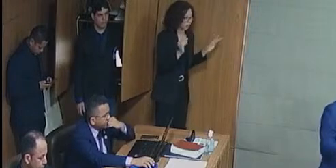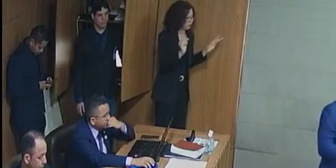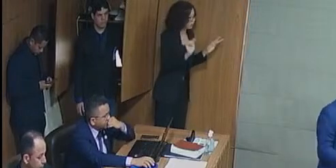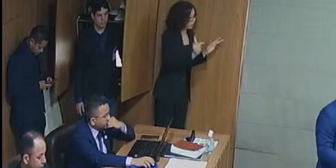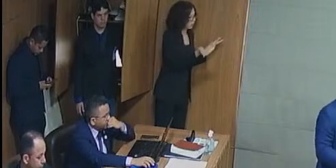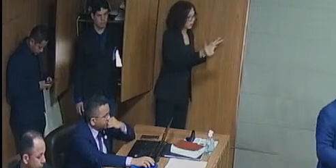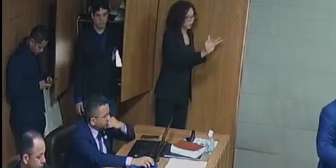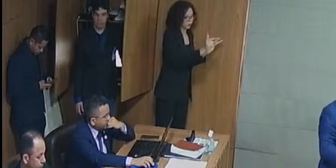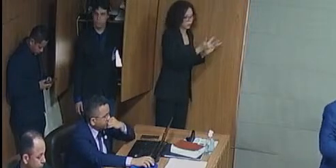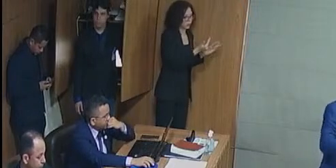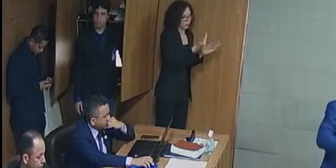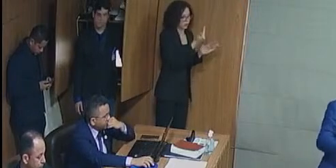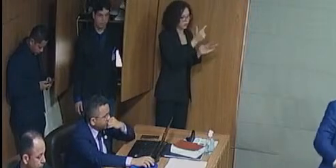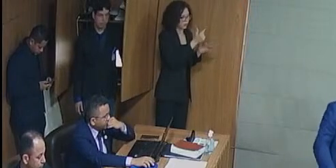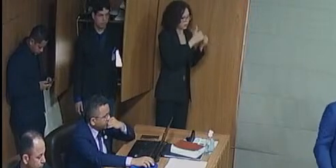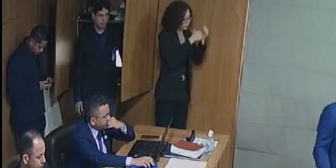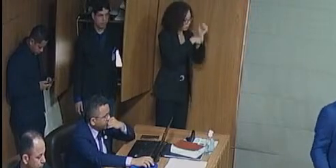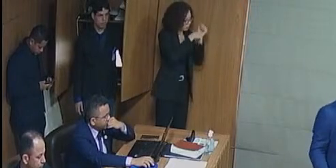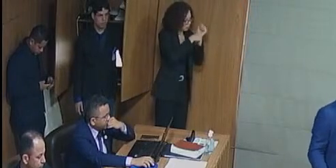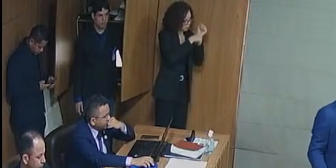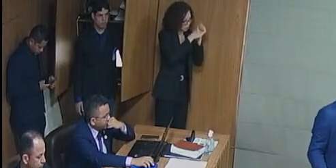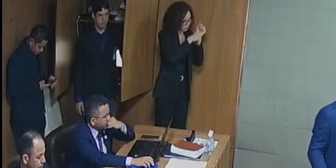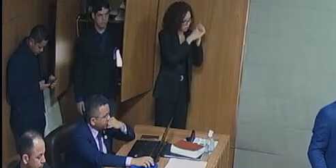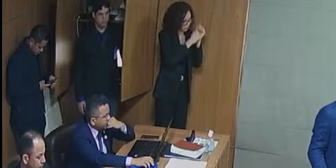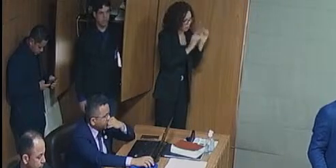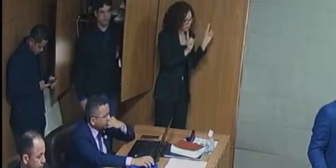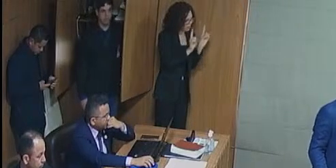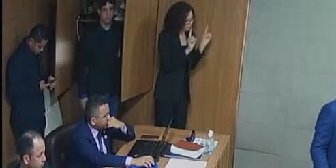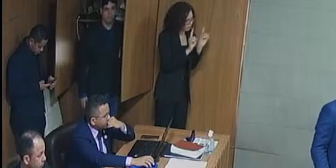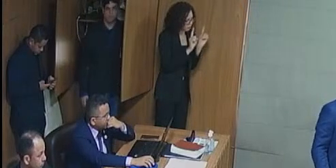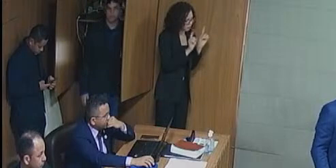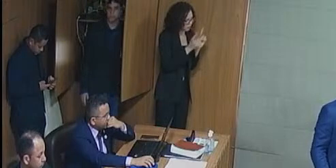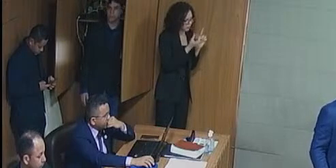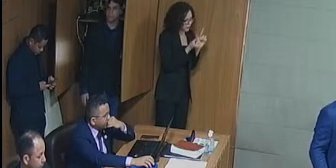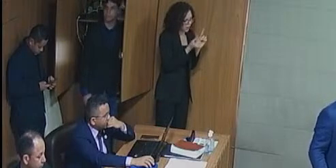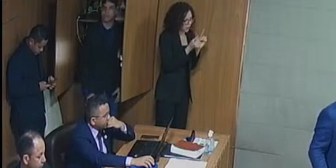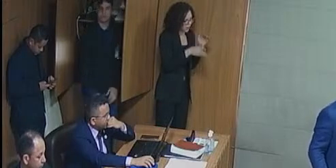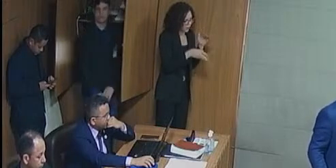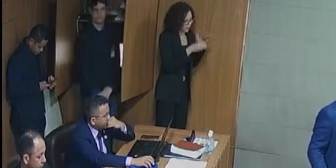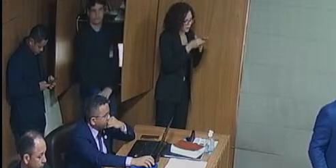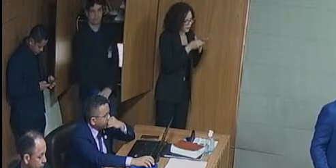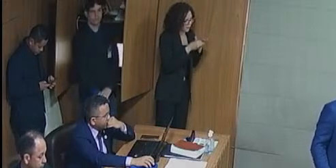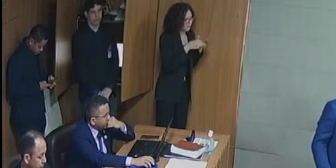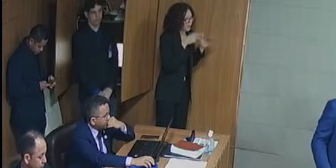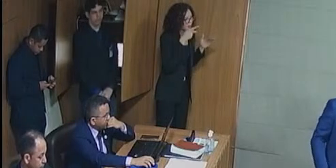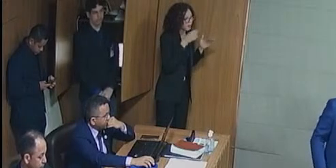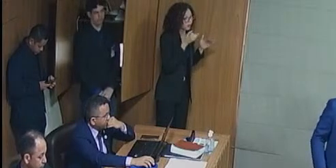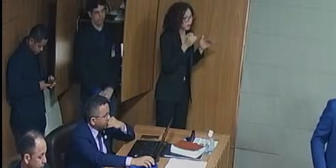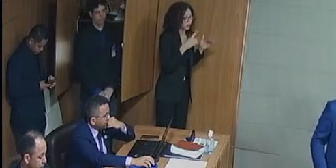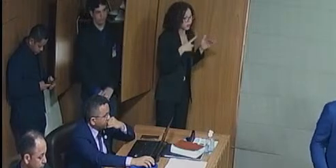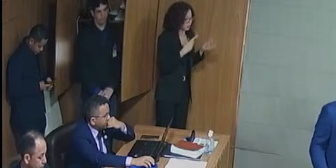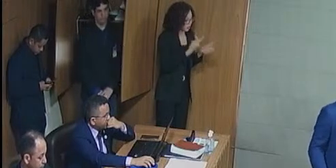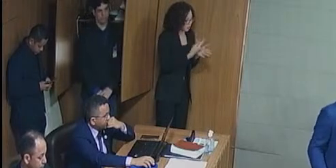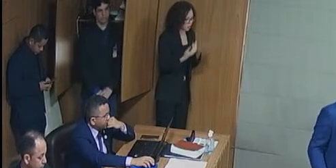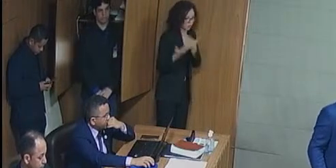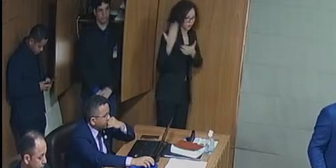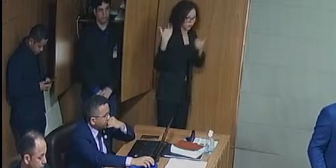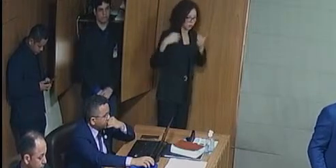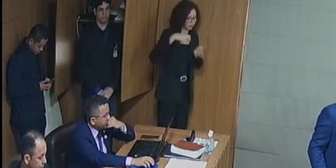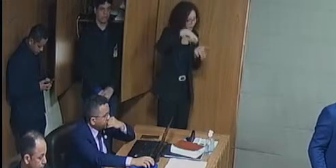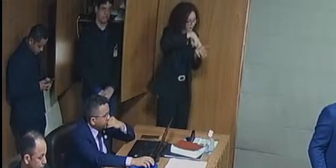vé em emenda parlamentar desta casa se há erro do passado que seja punido que seja